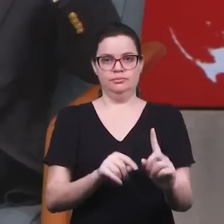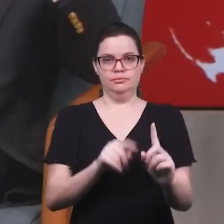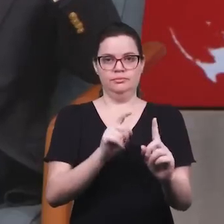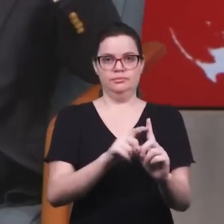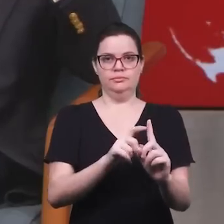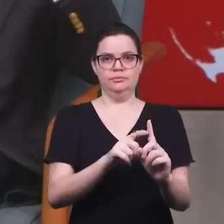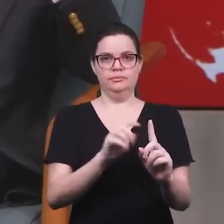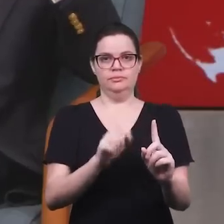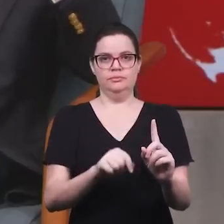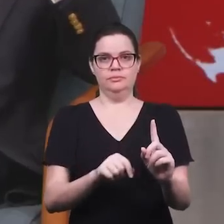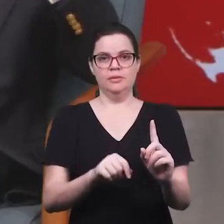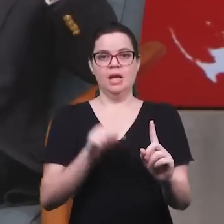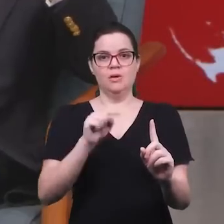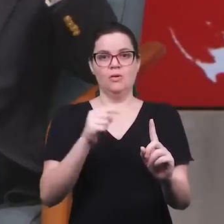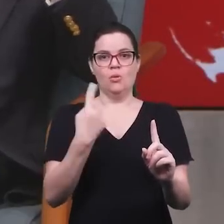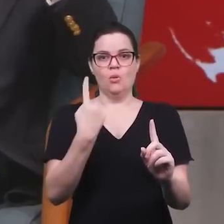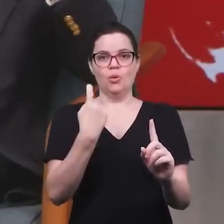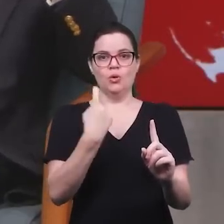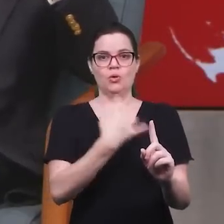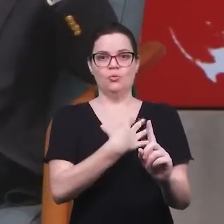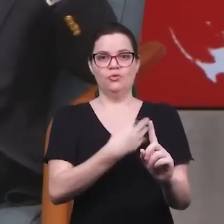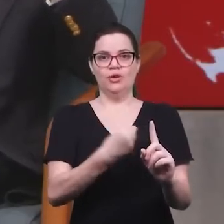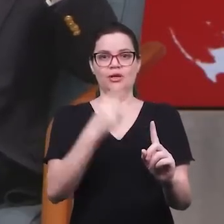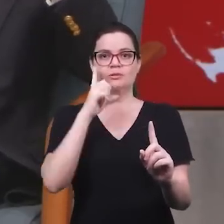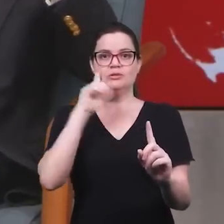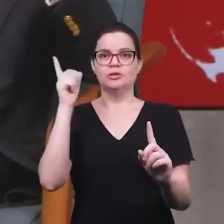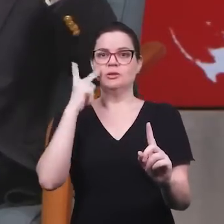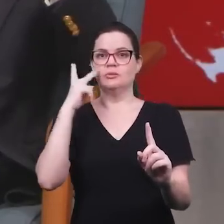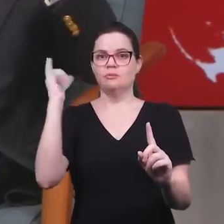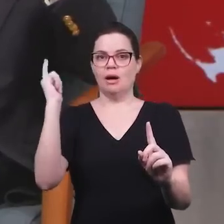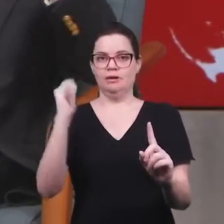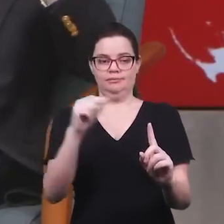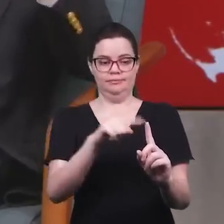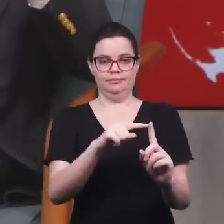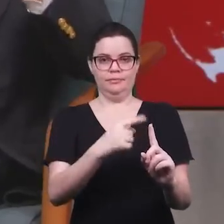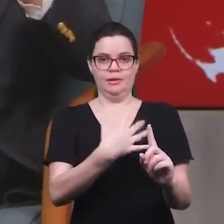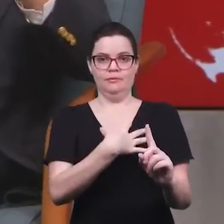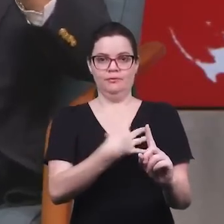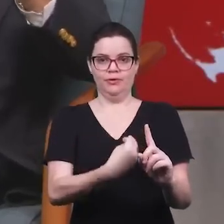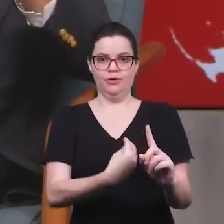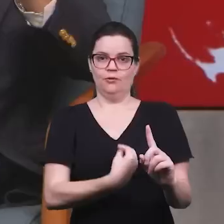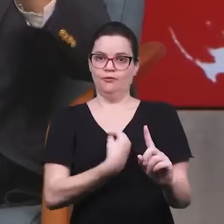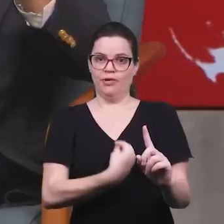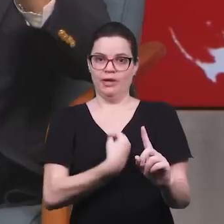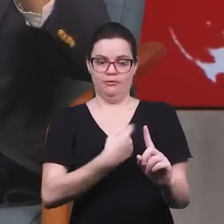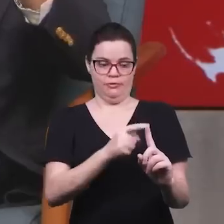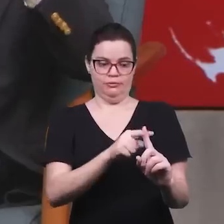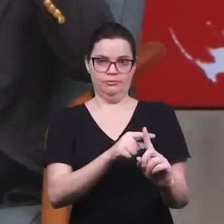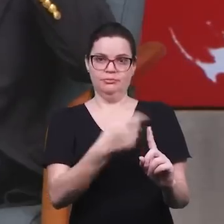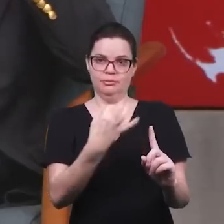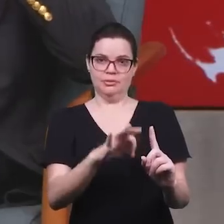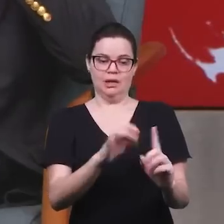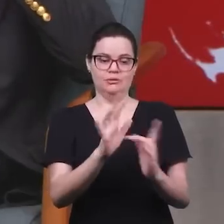que estava vivo, e o filho também vivo. Então essa é o primeiro enfoque que a gente